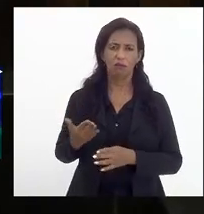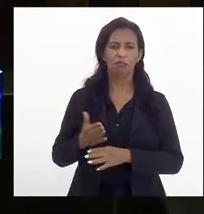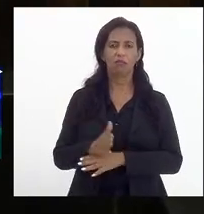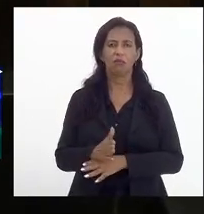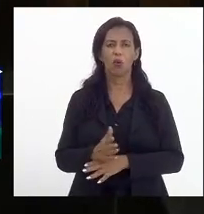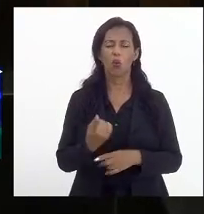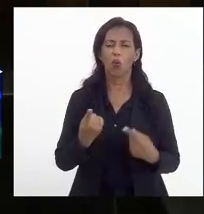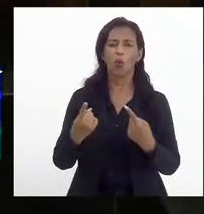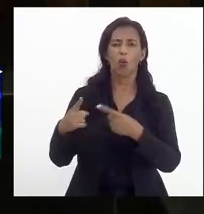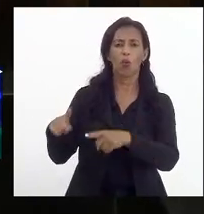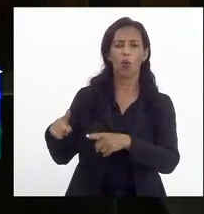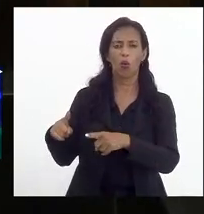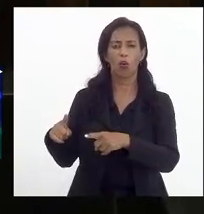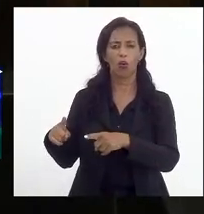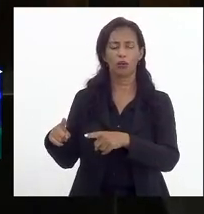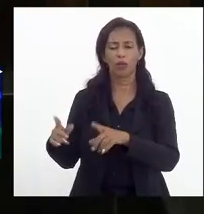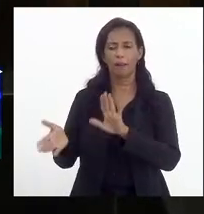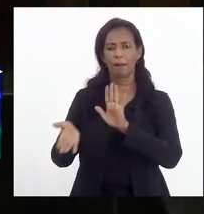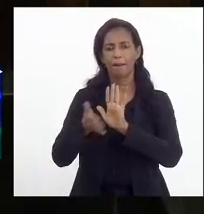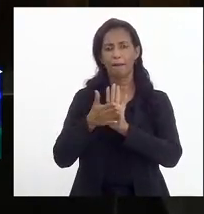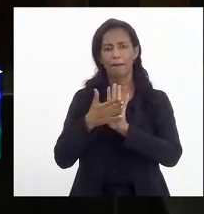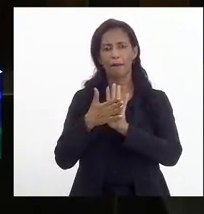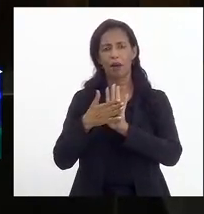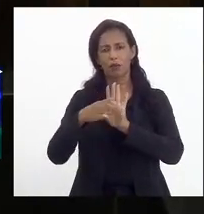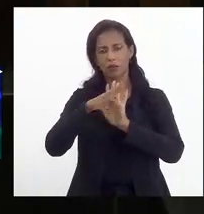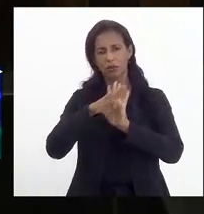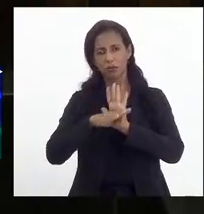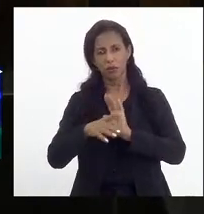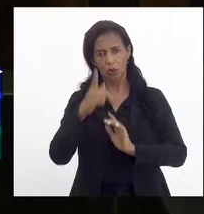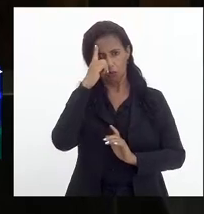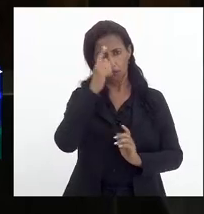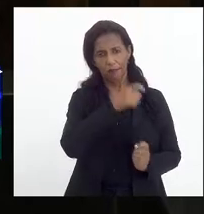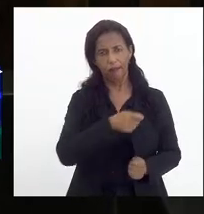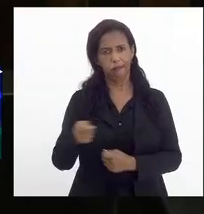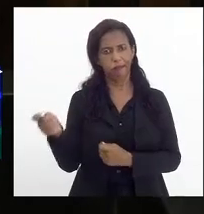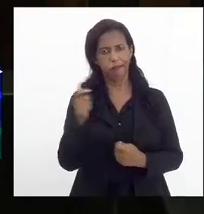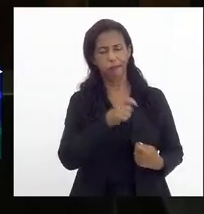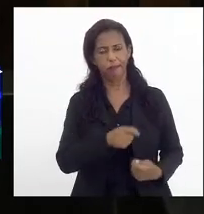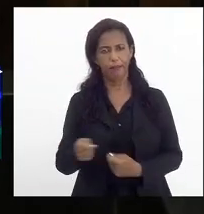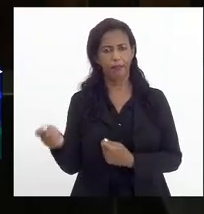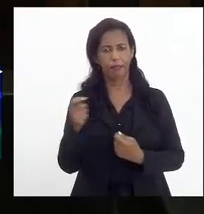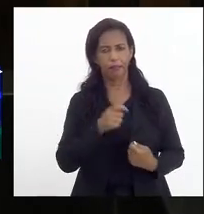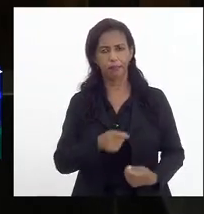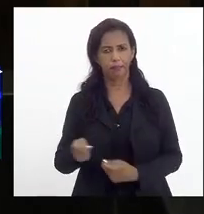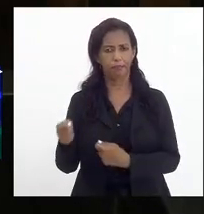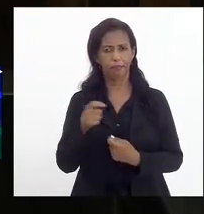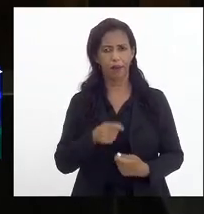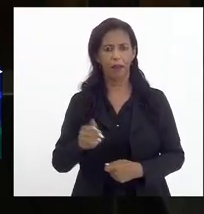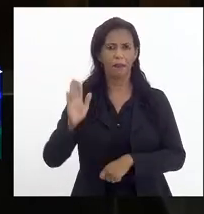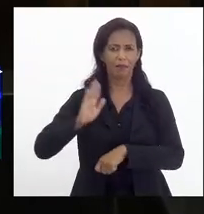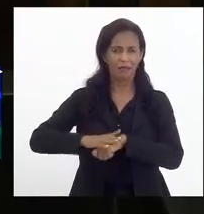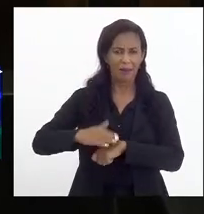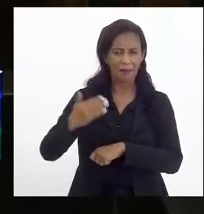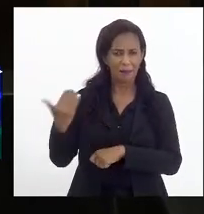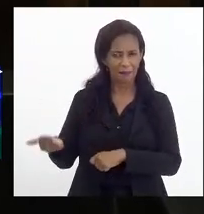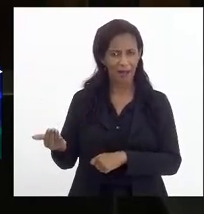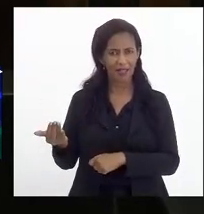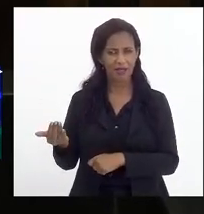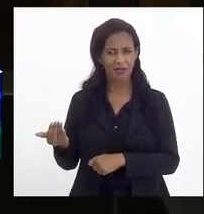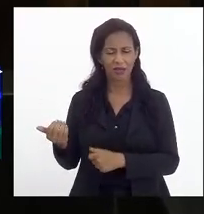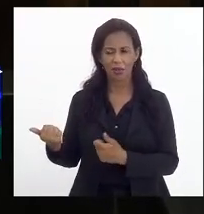quantas projetos que vem a pauta toda semana o Tamar benefício